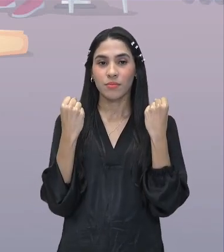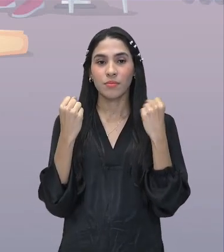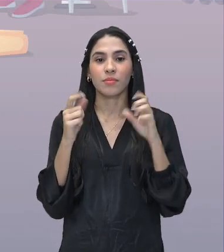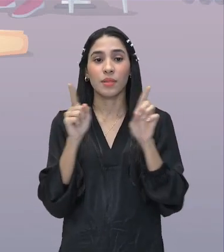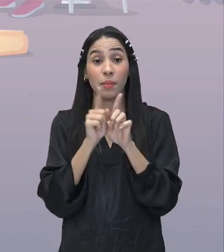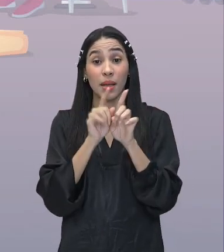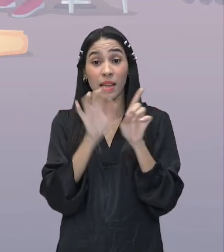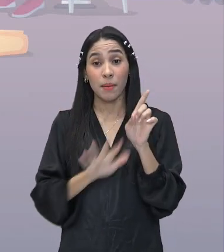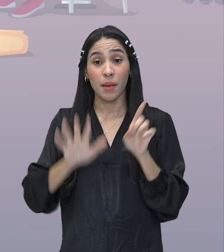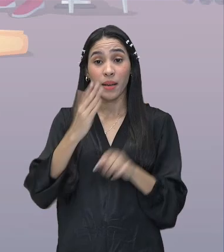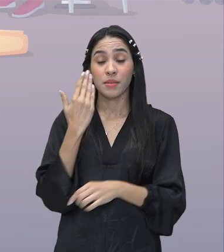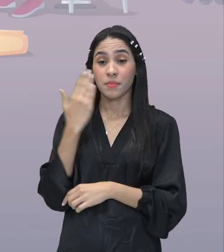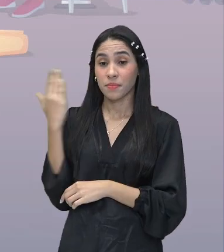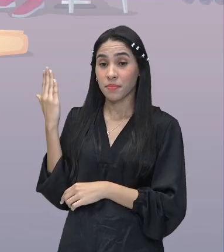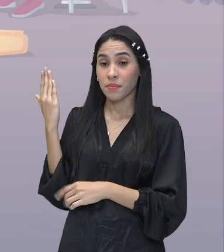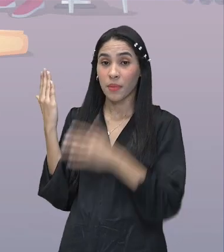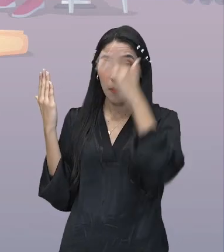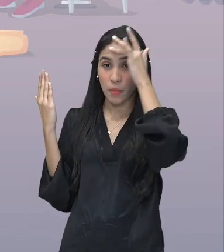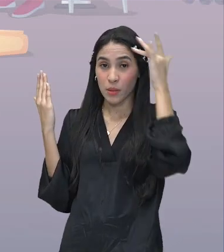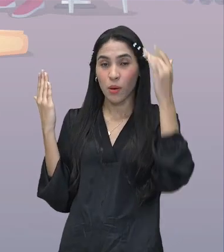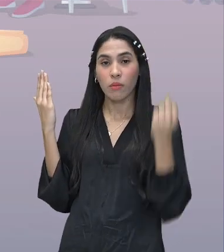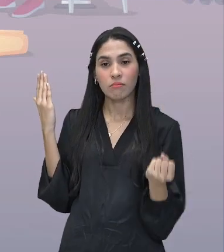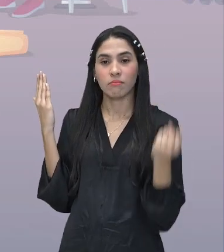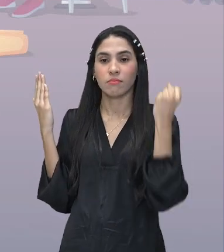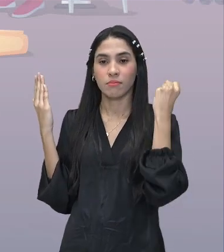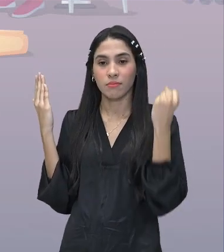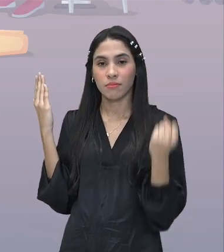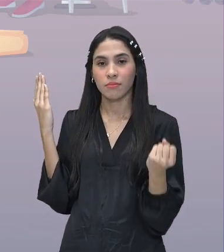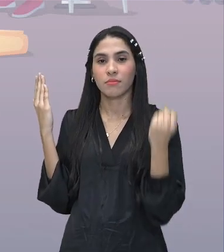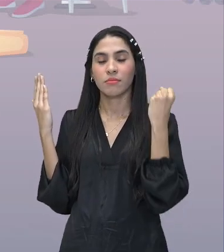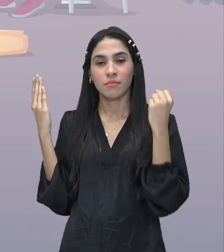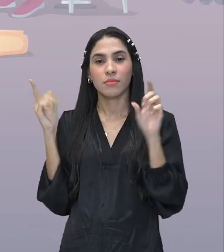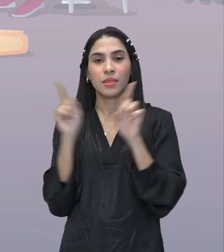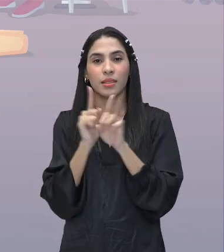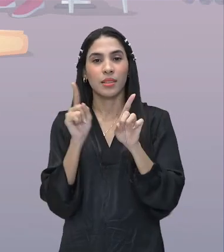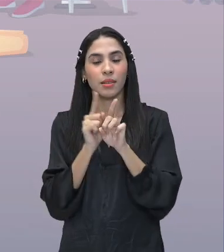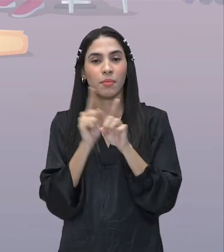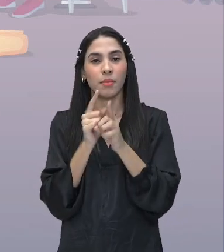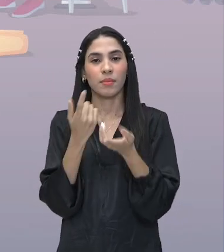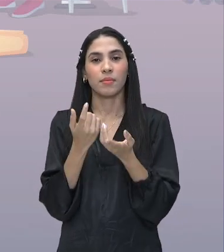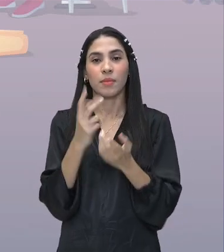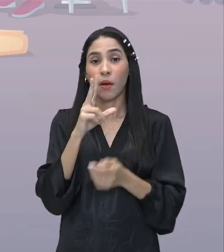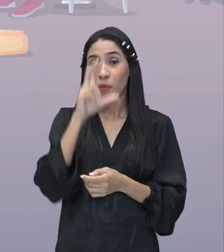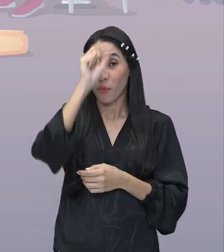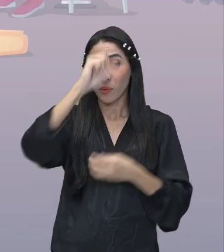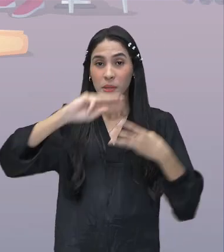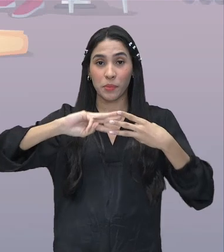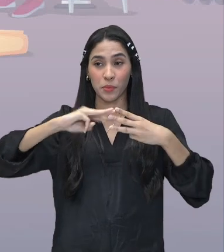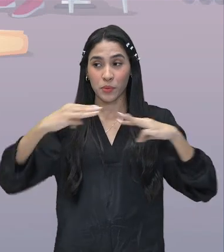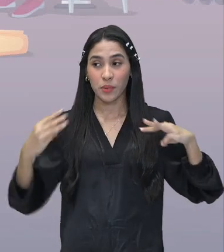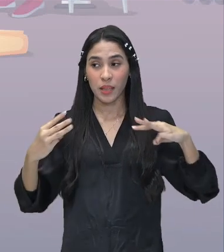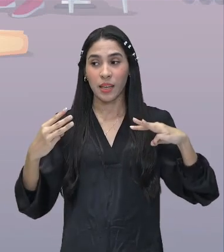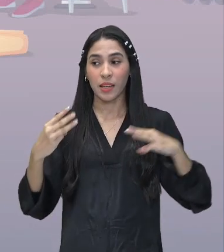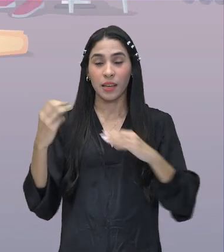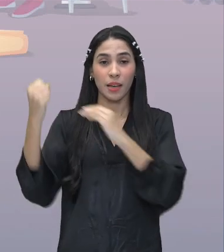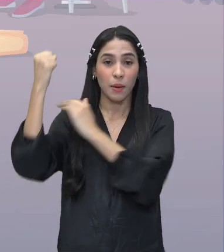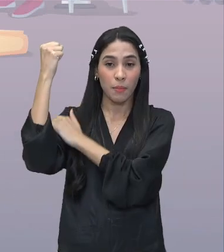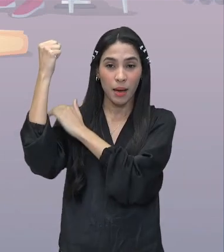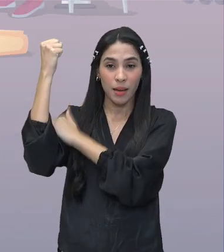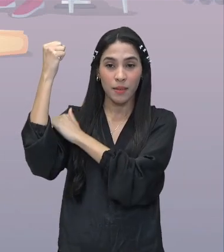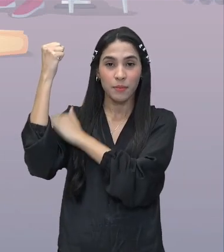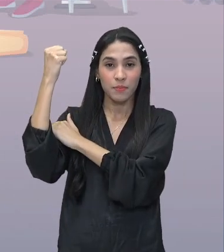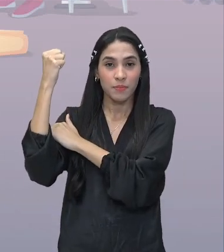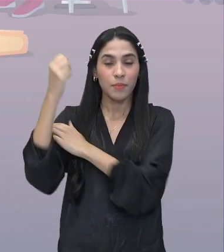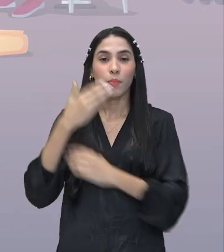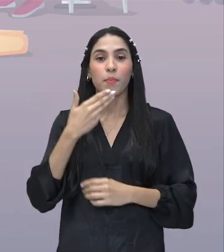na figura, uma pessoa praticando musculação, auxiliando nessa questão da força muscular para